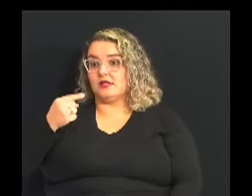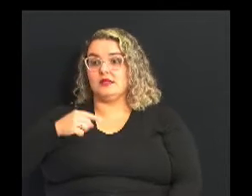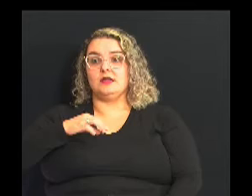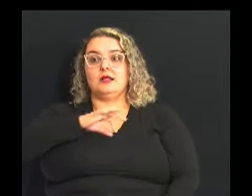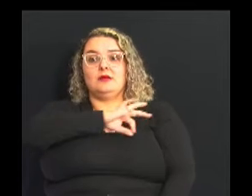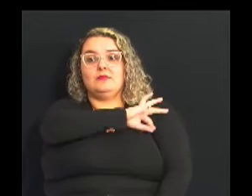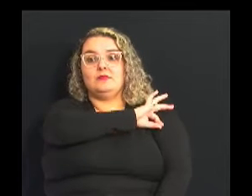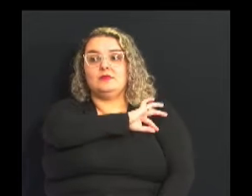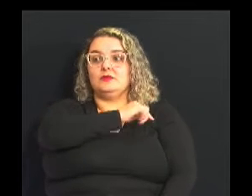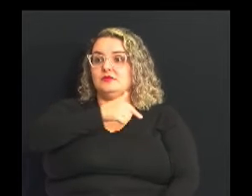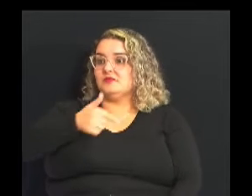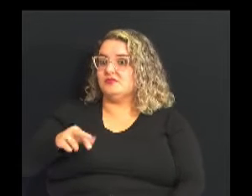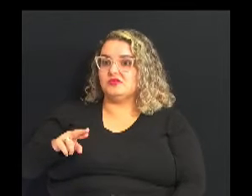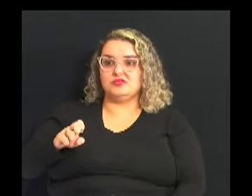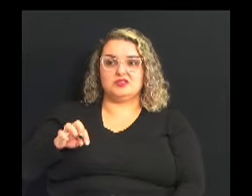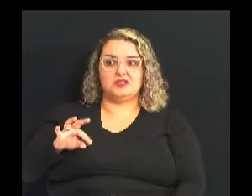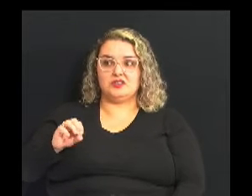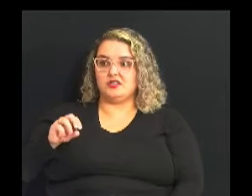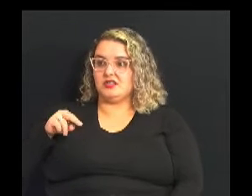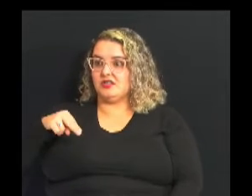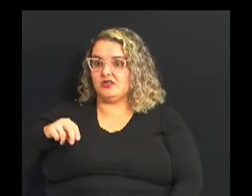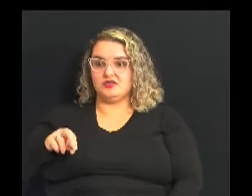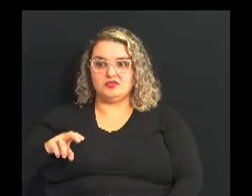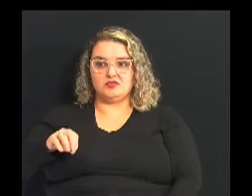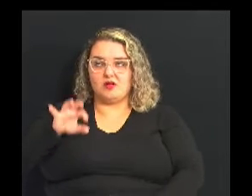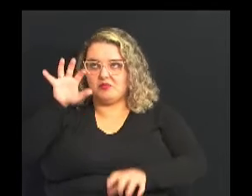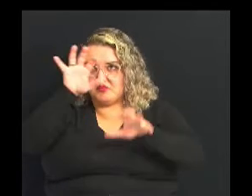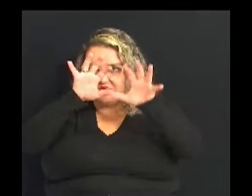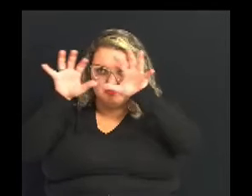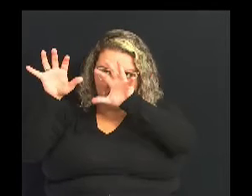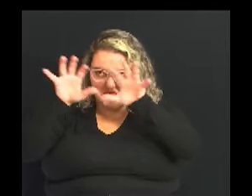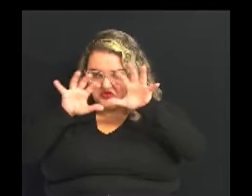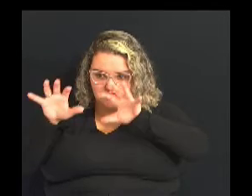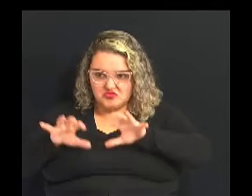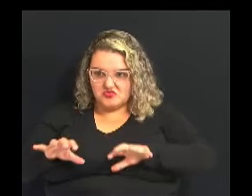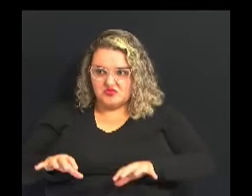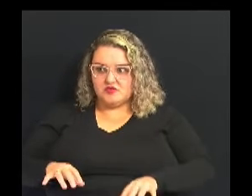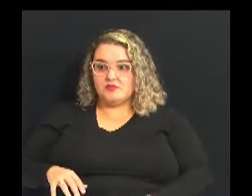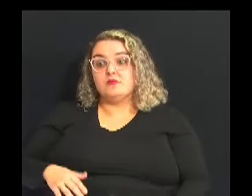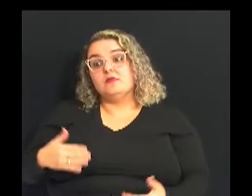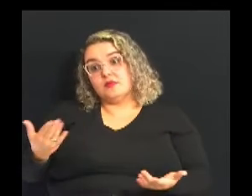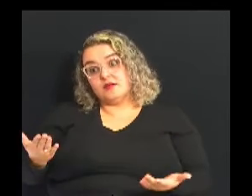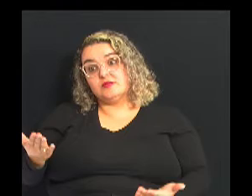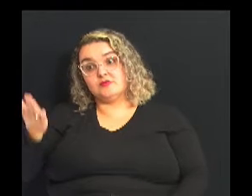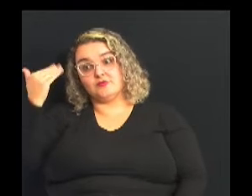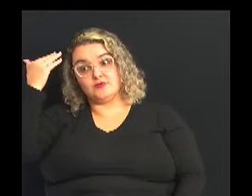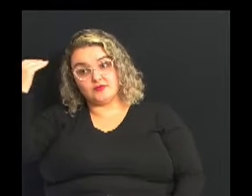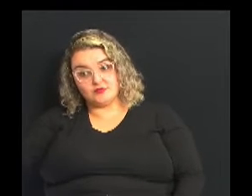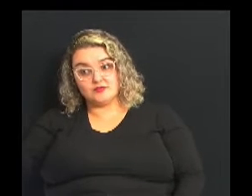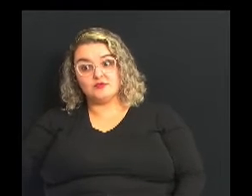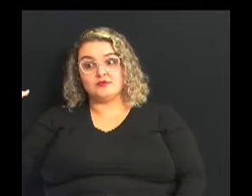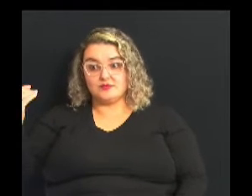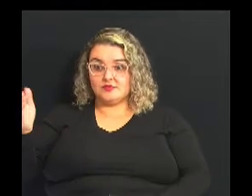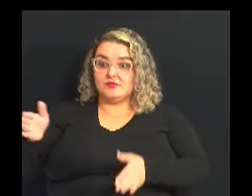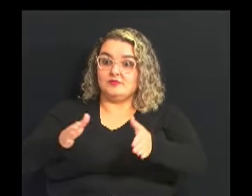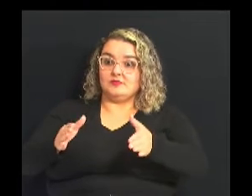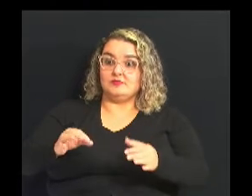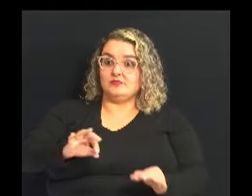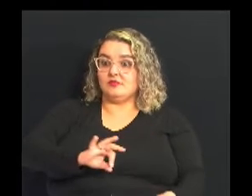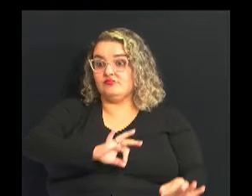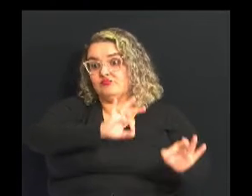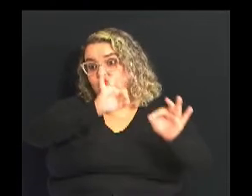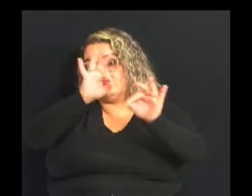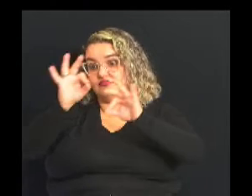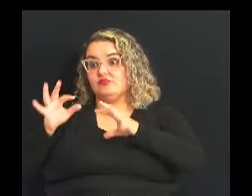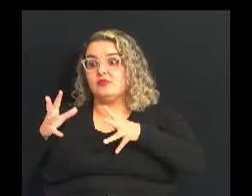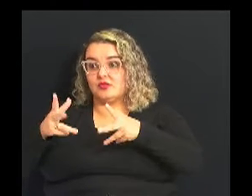tinha retorno, chuvisco o tempo inteiro, mas foi um sucesso para a época, conseguimos transmitir a sessão inteira. E nessa